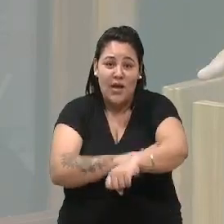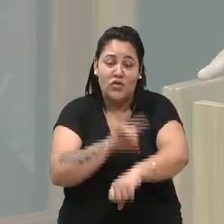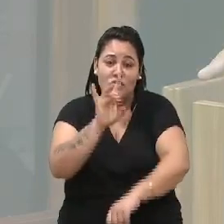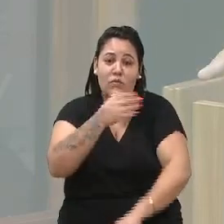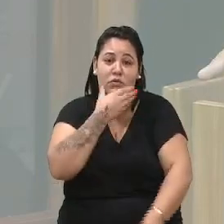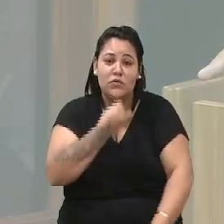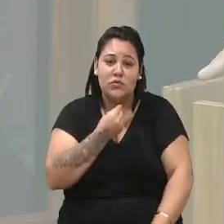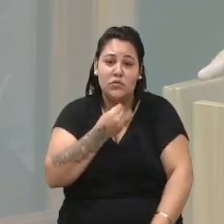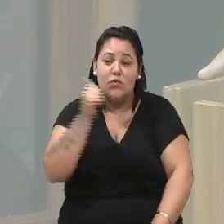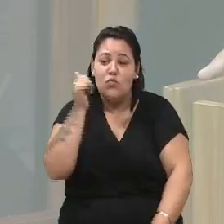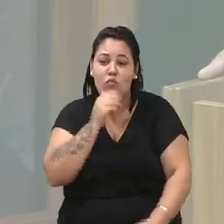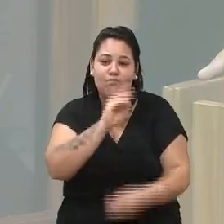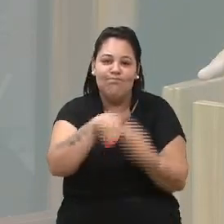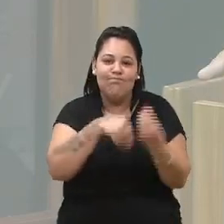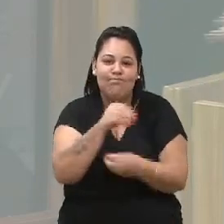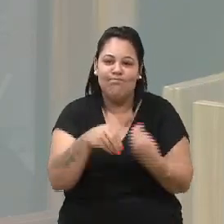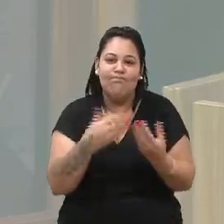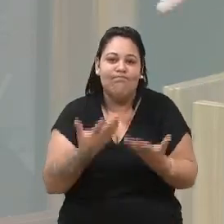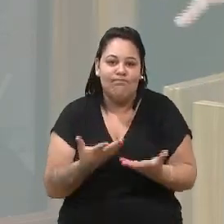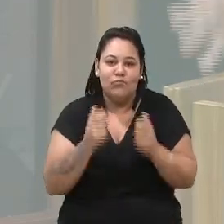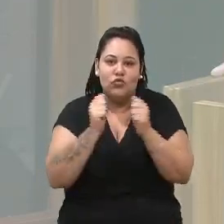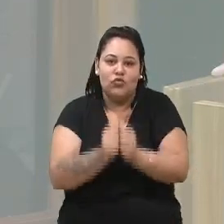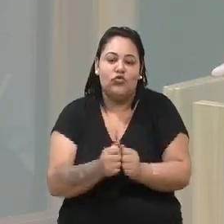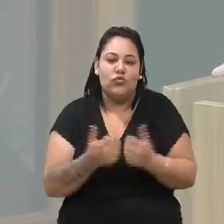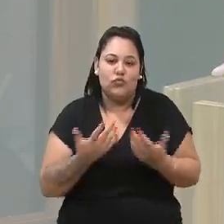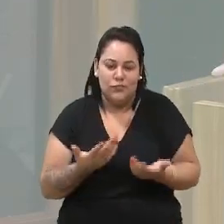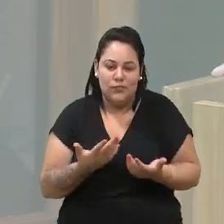vai virar unissex e aí vai ser